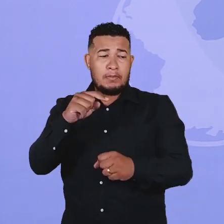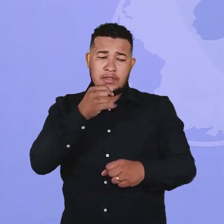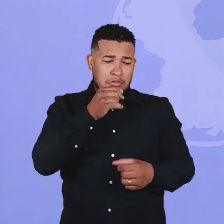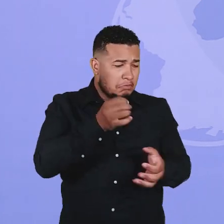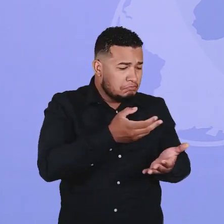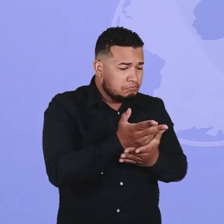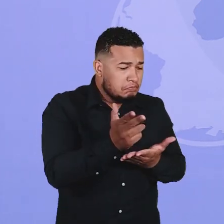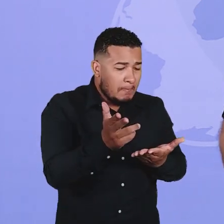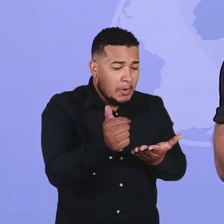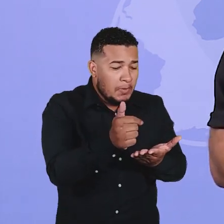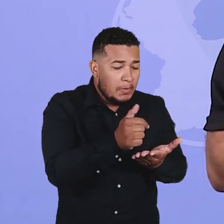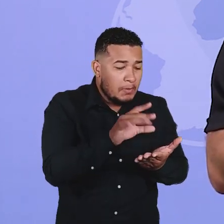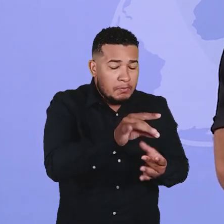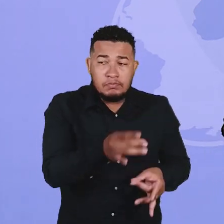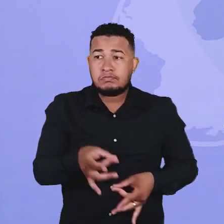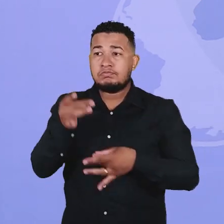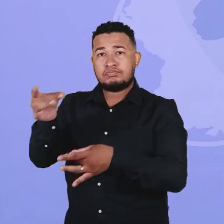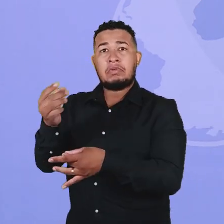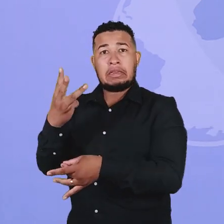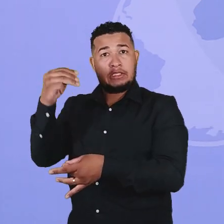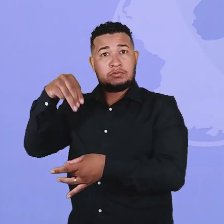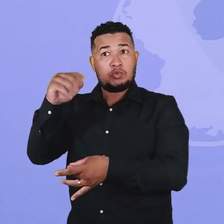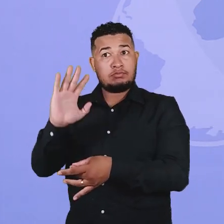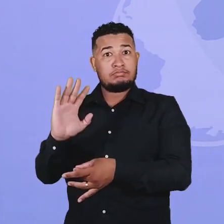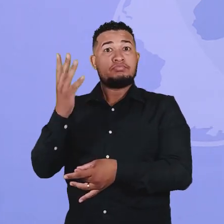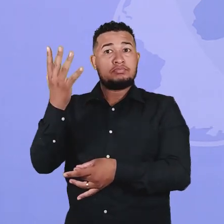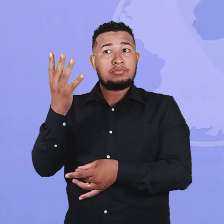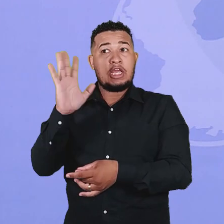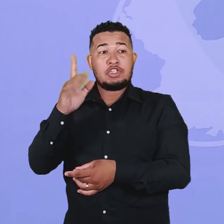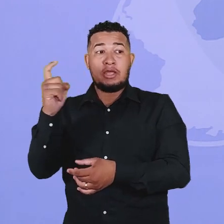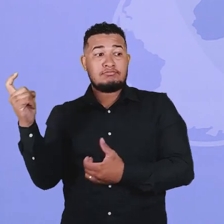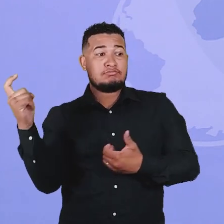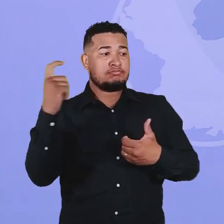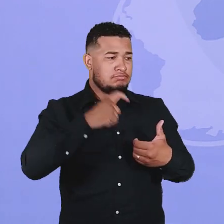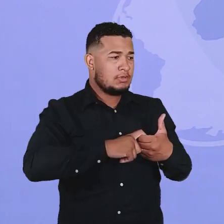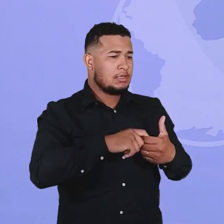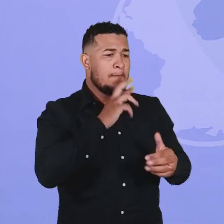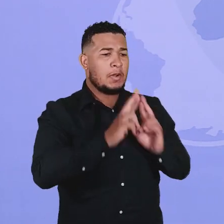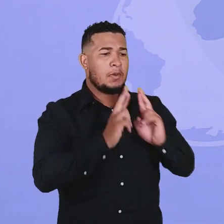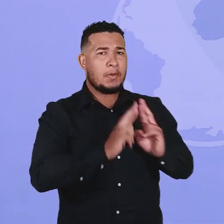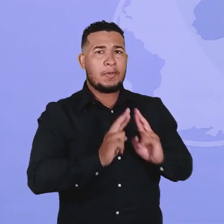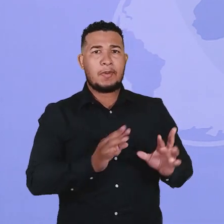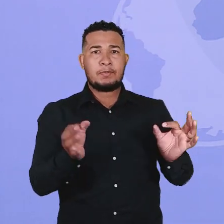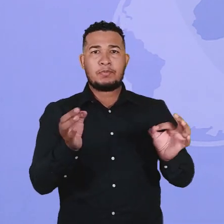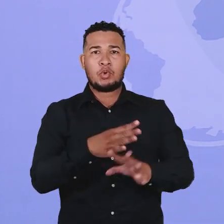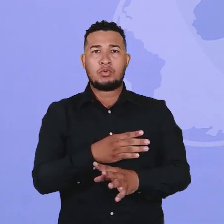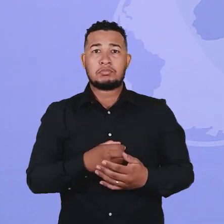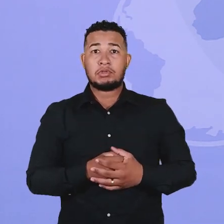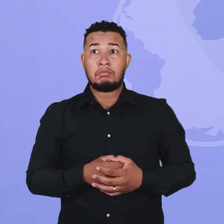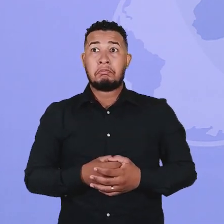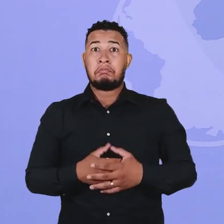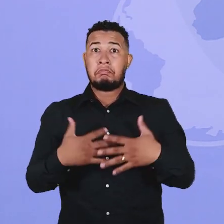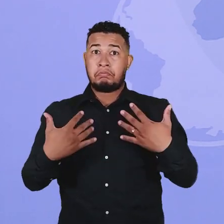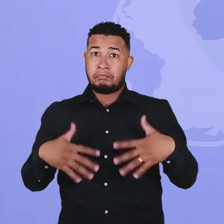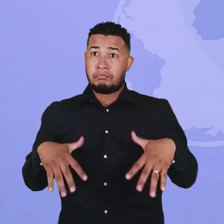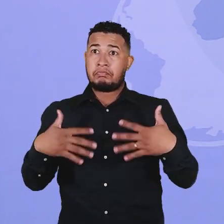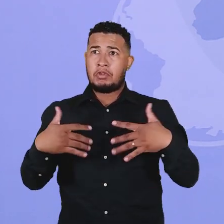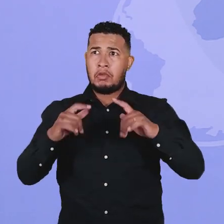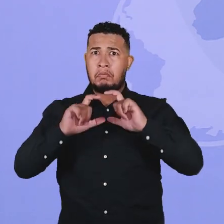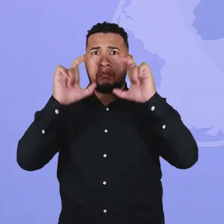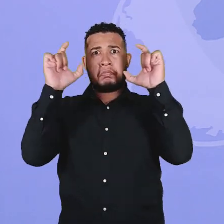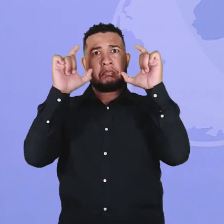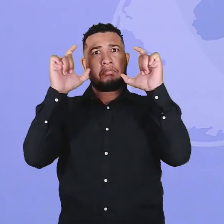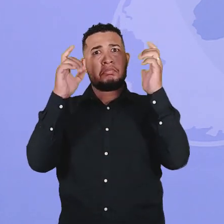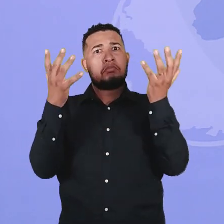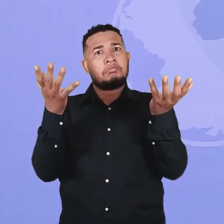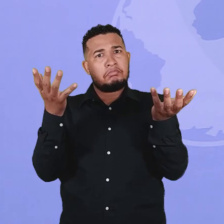o tempo de eu entregar para ela, fazer outra situação, e ela já voltou para mim com essas perguntas respondidas. E isso